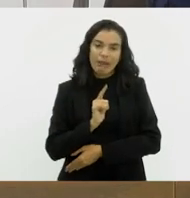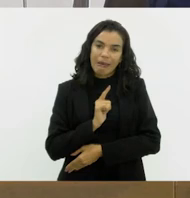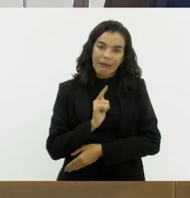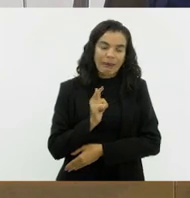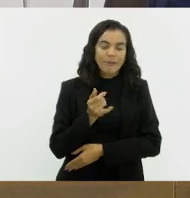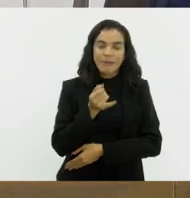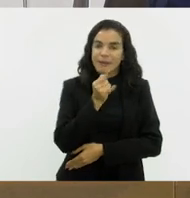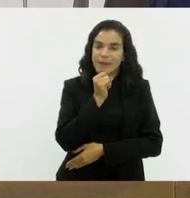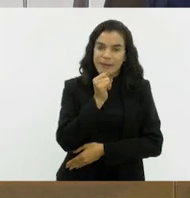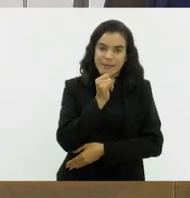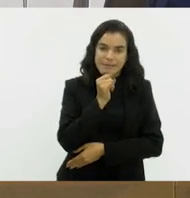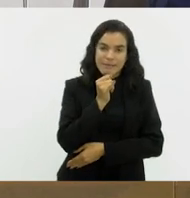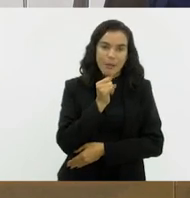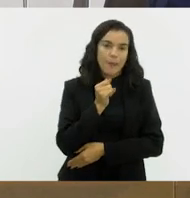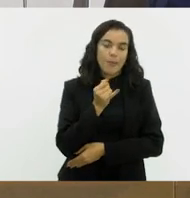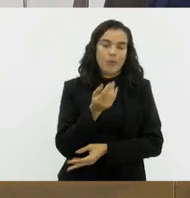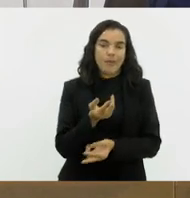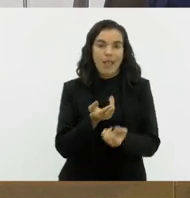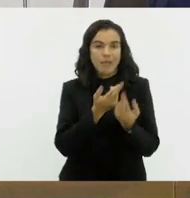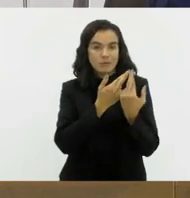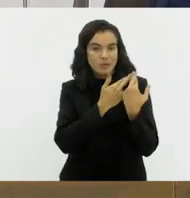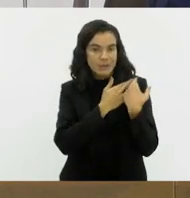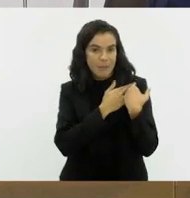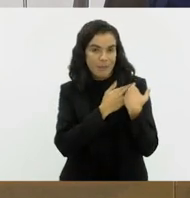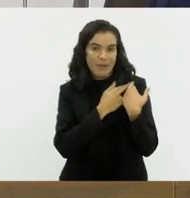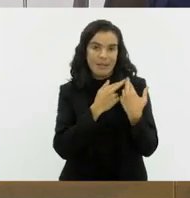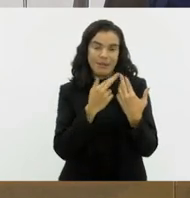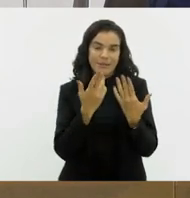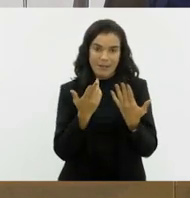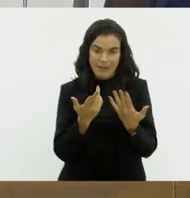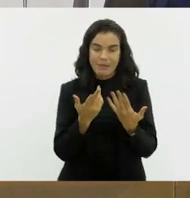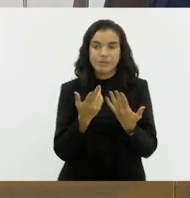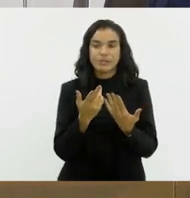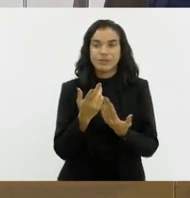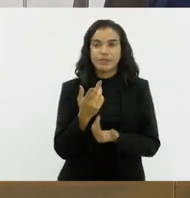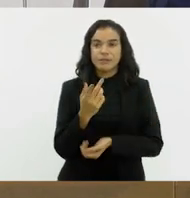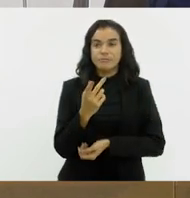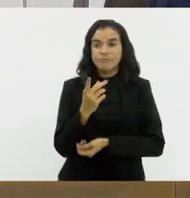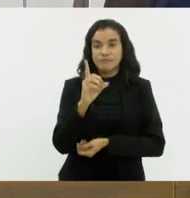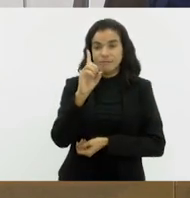de competências, a direção do hospital